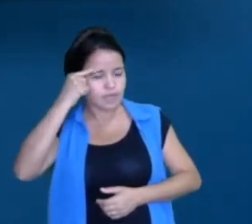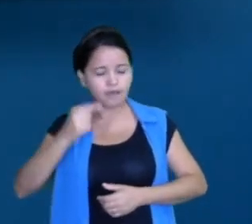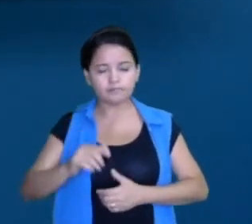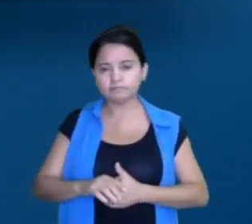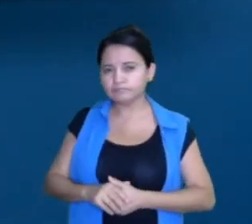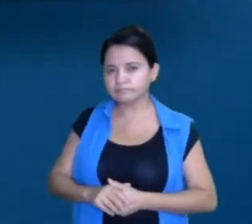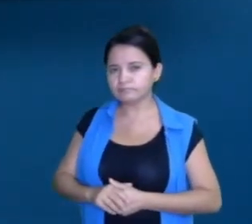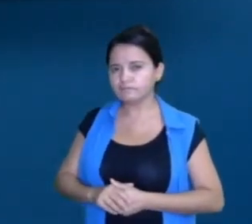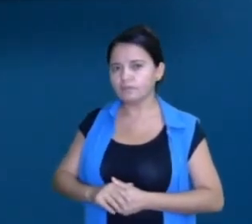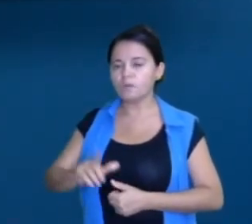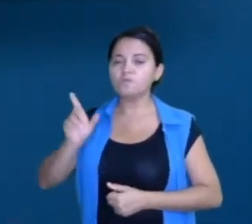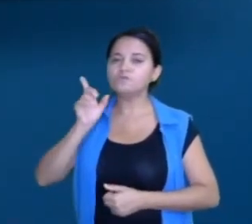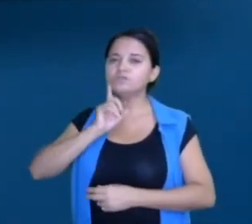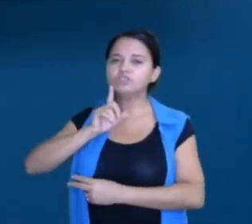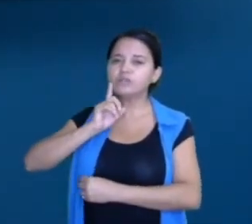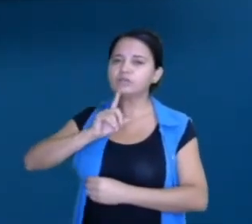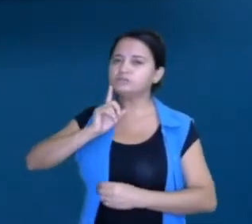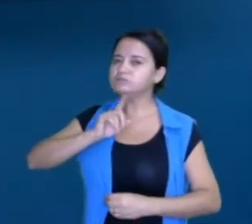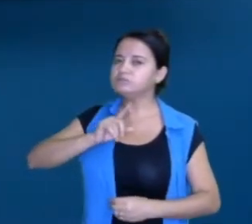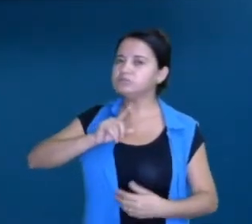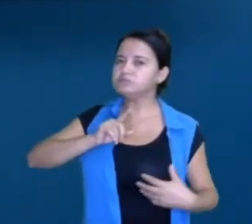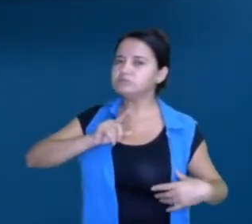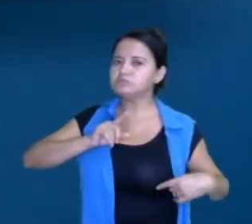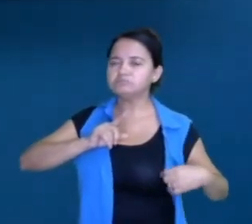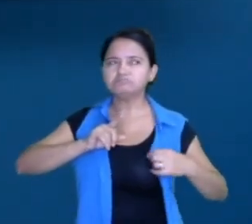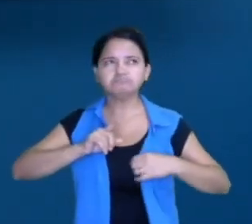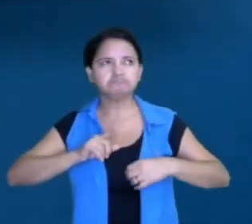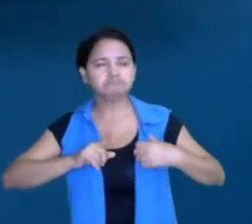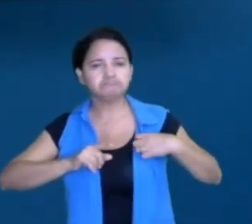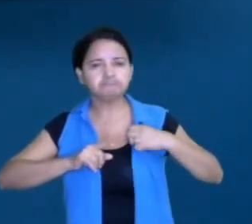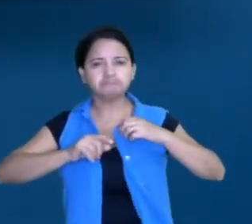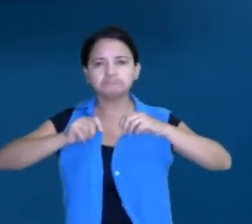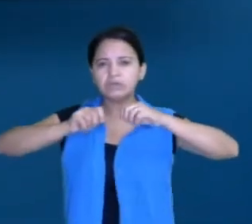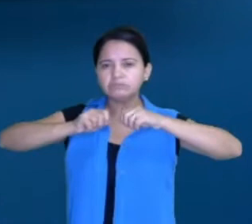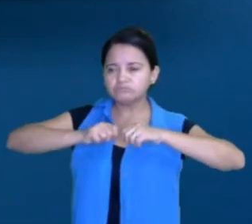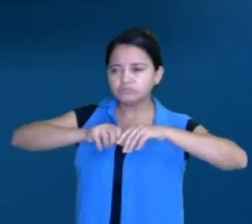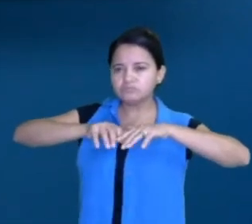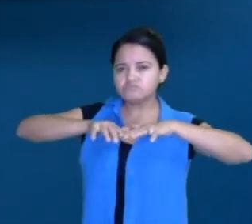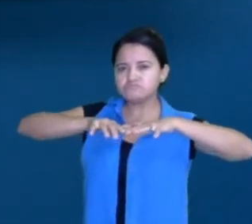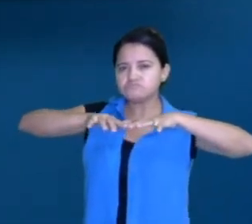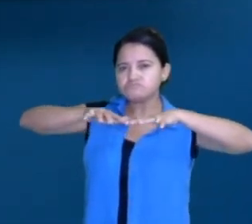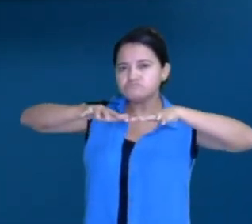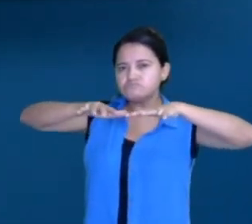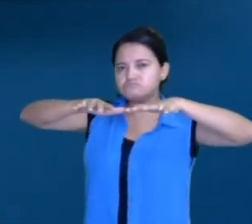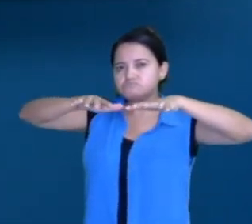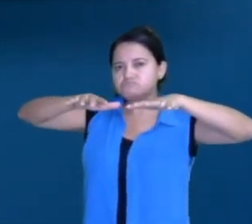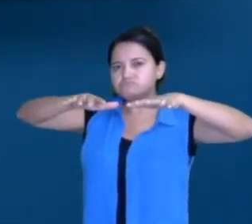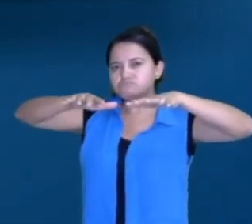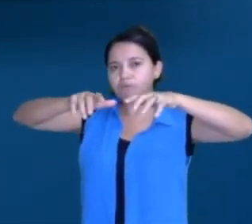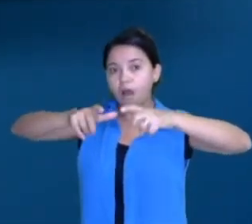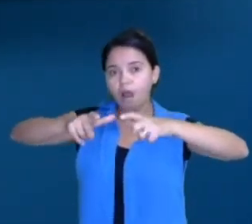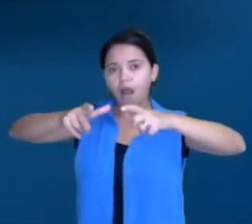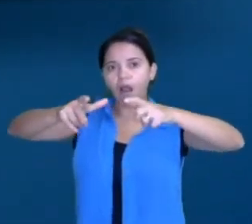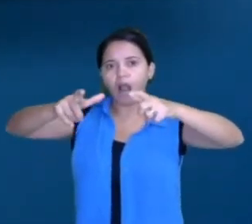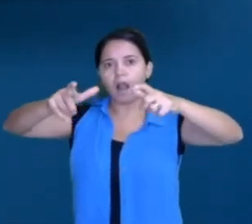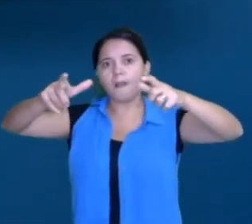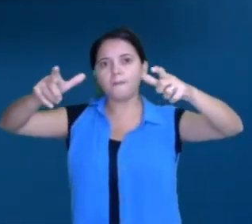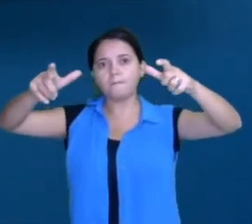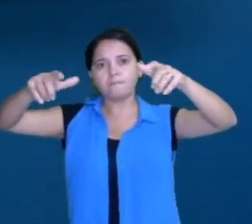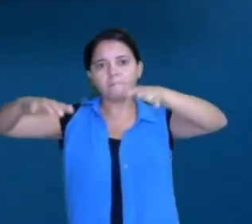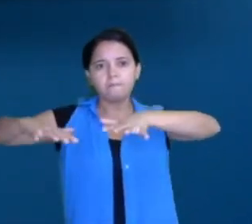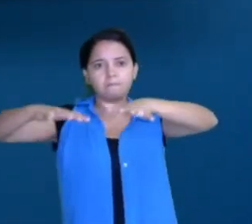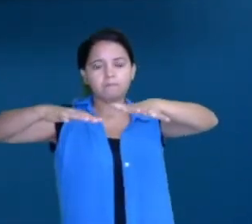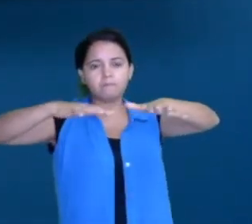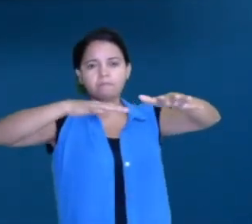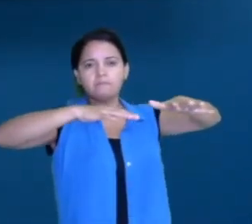os Estados Unidos promovem uma expansão para a região oeste, chamado Marcha para o Oeste. Em